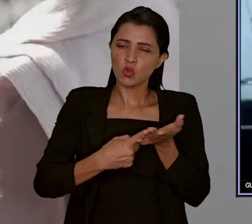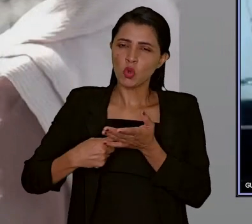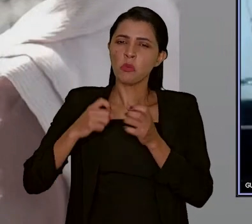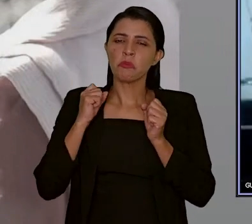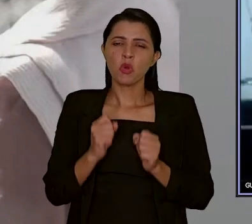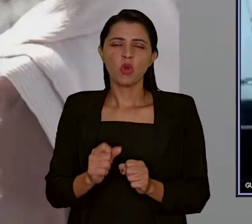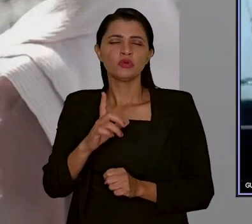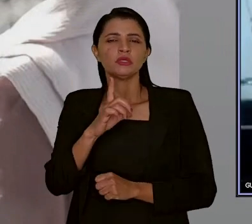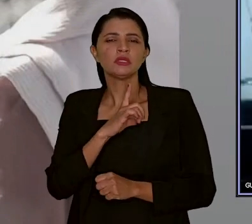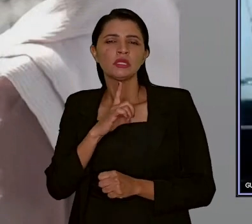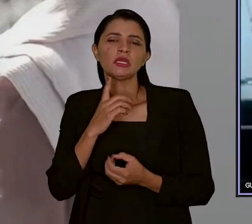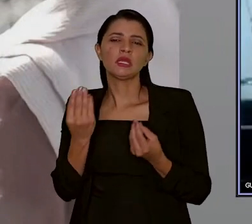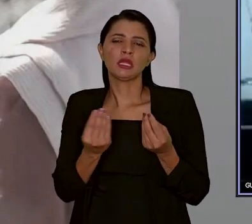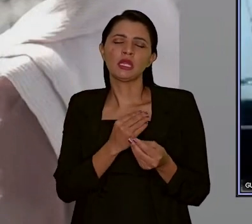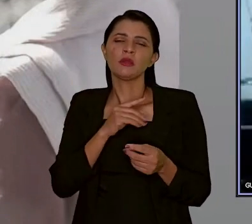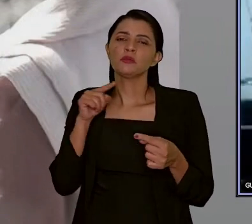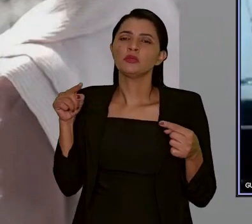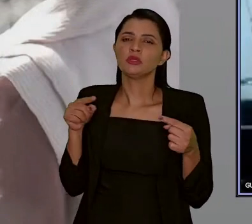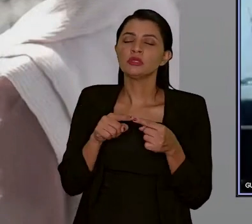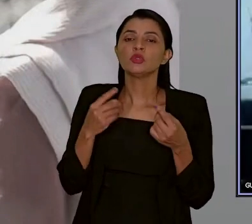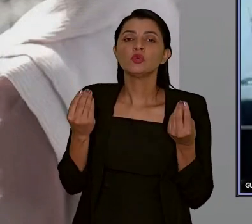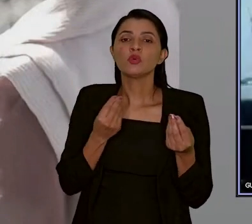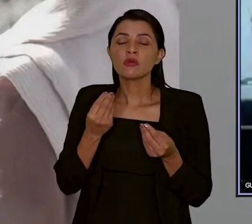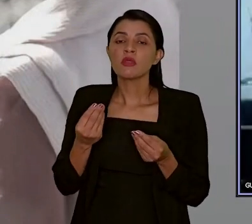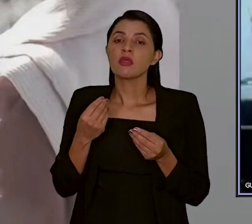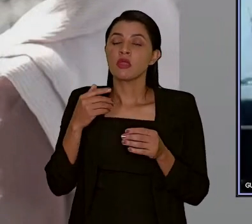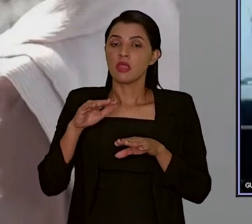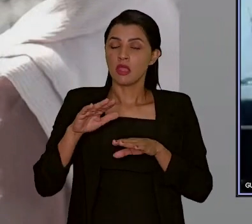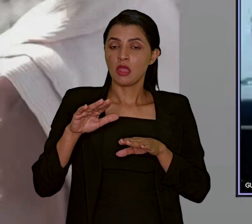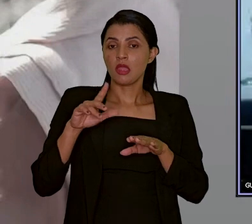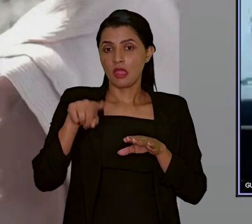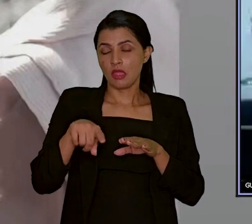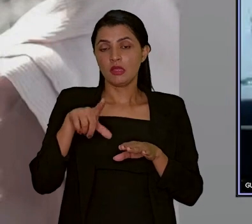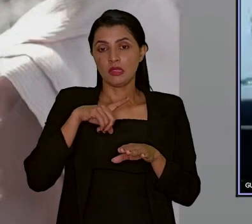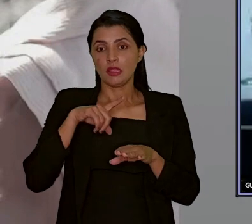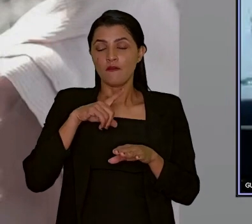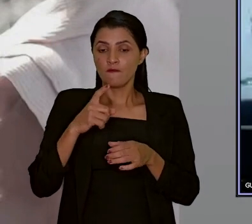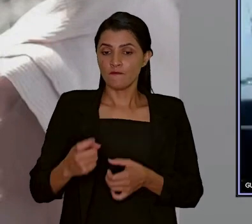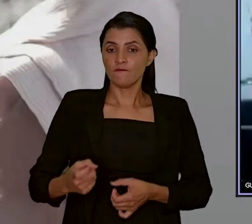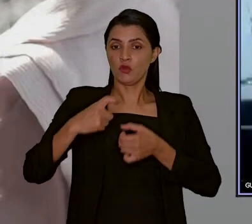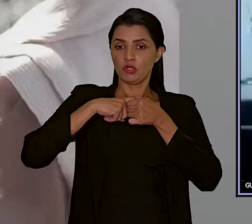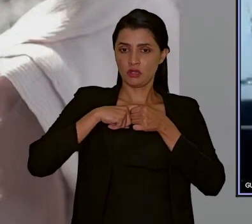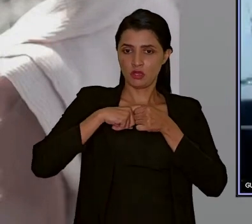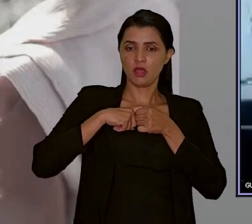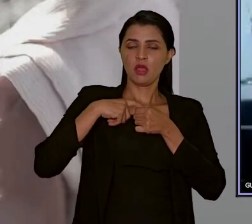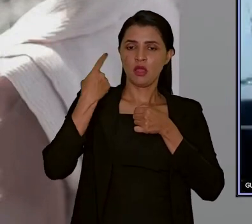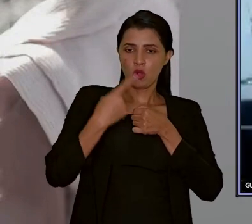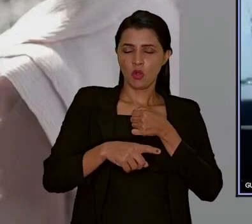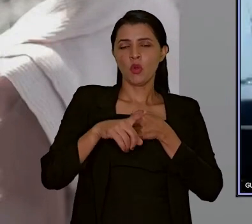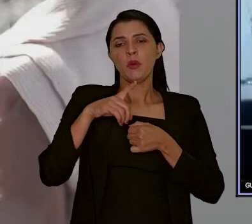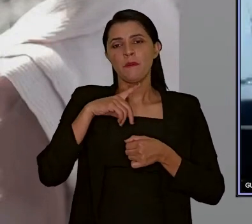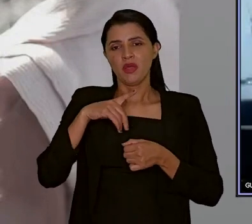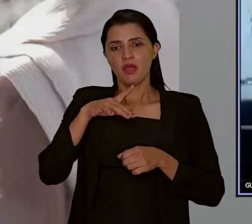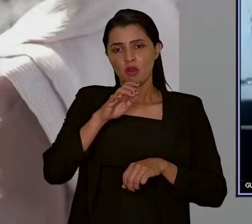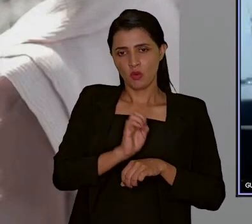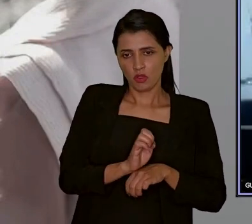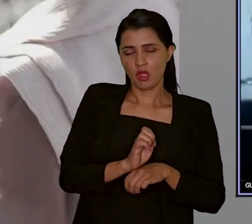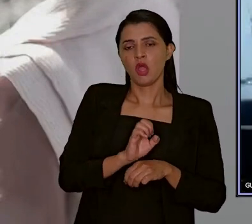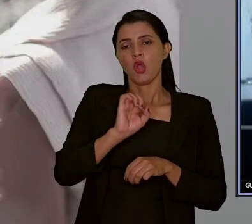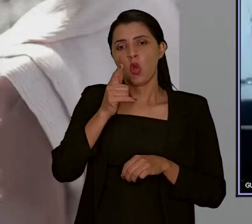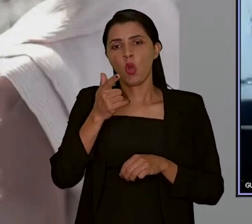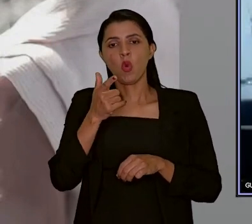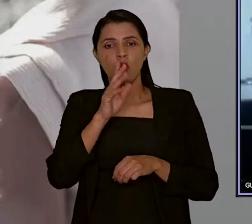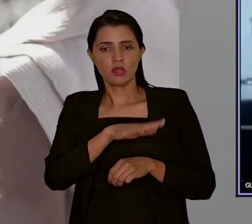ter por objeto, além da questão da restituição para o Estado da residência habitual ou a manutenção da criança